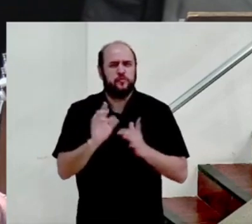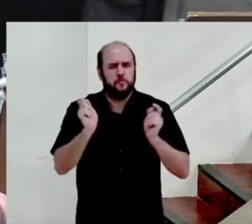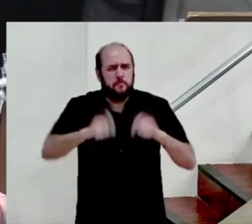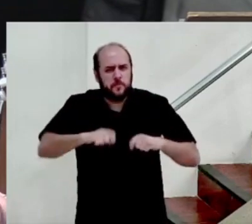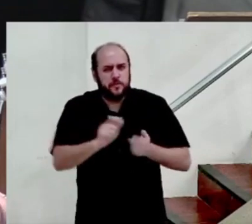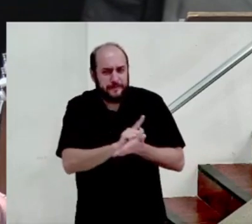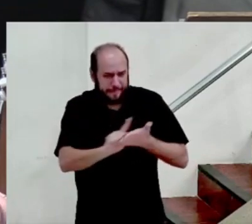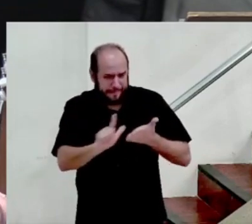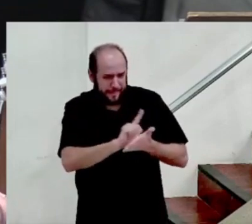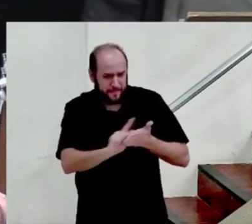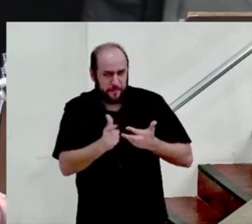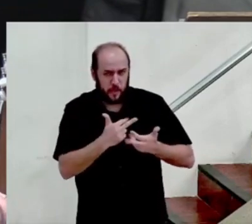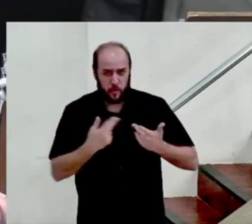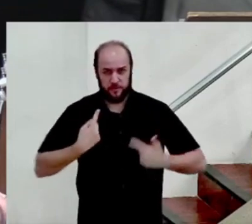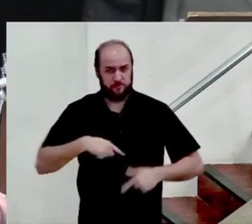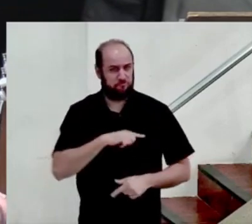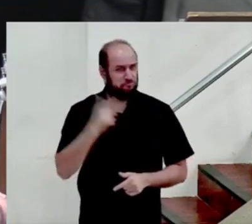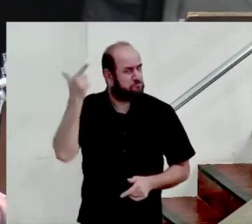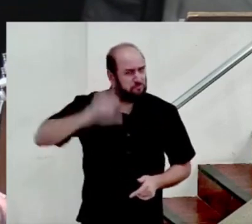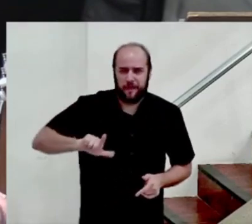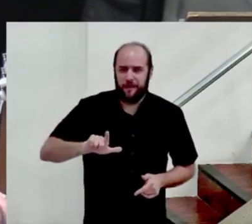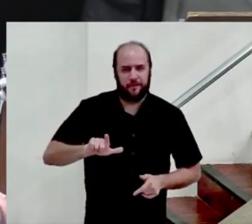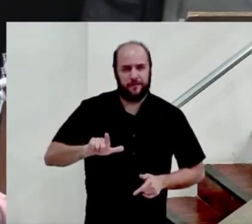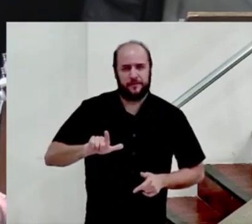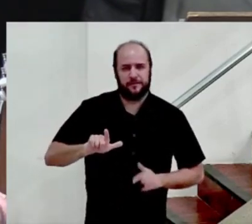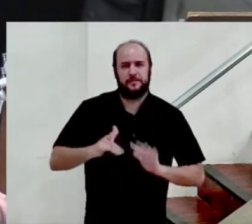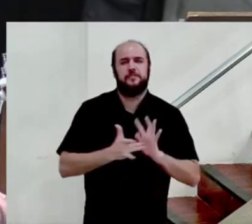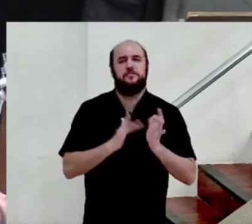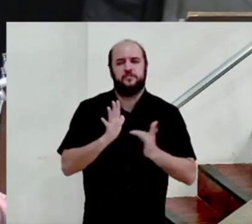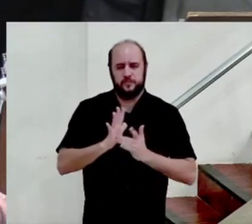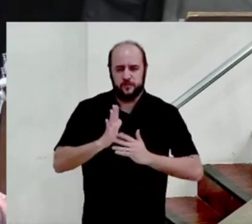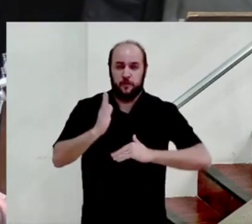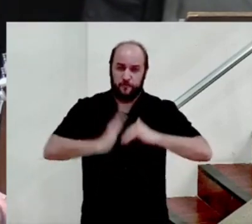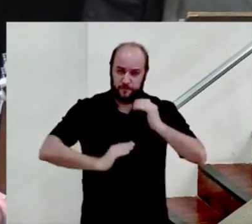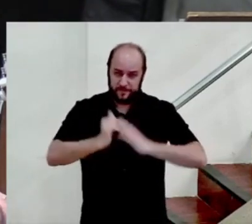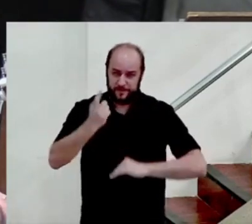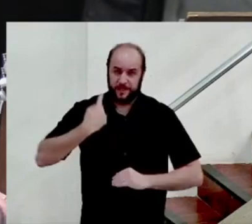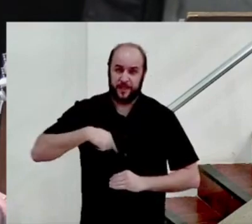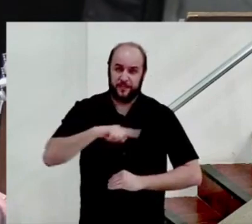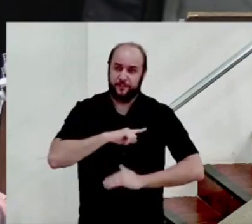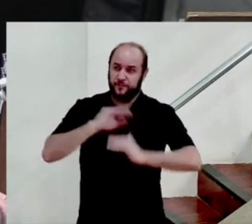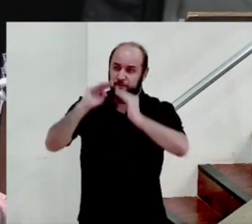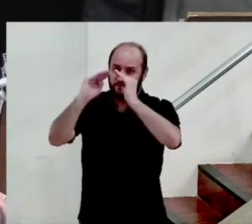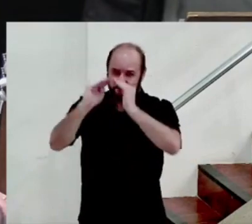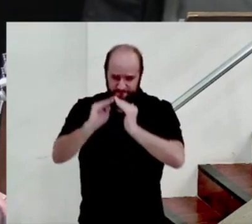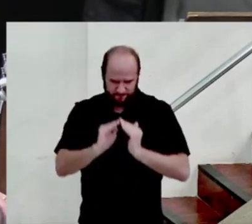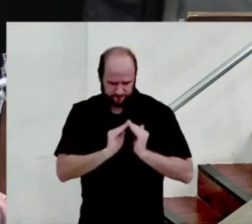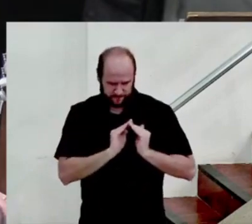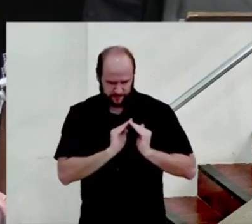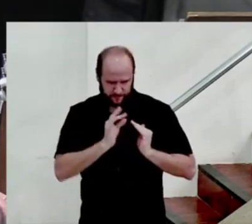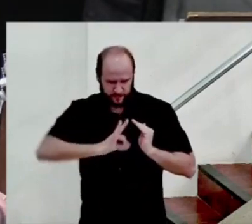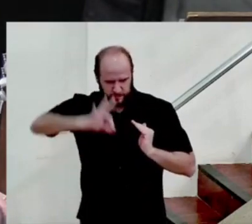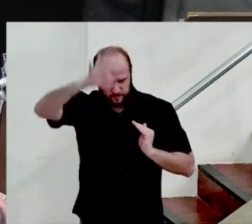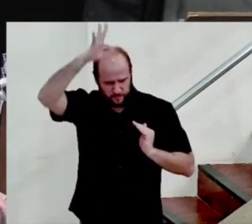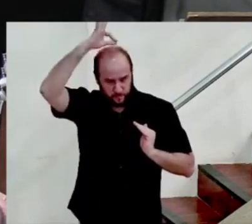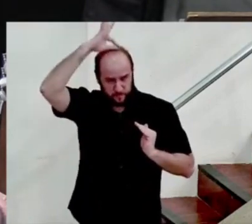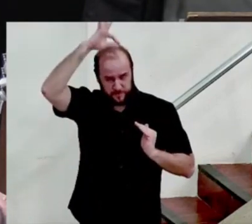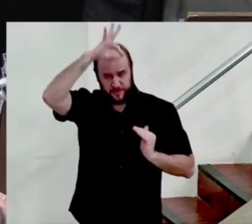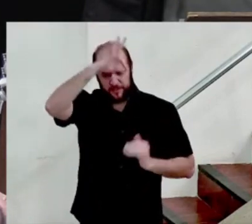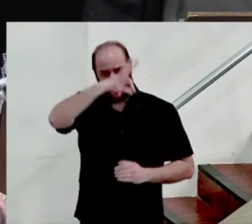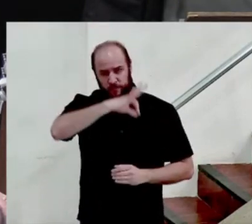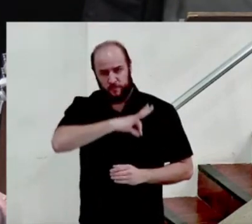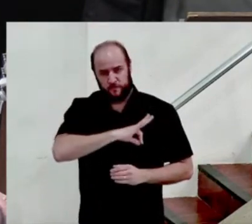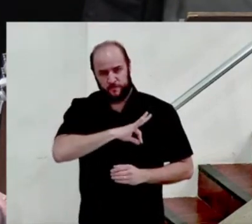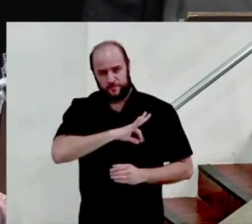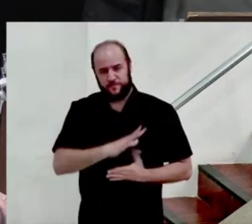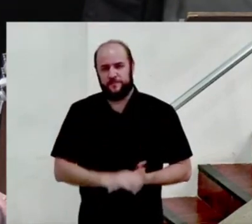não conseguimos limpar, fez também de nós habitação do seu Santo Espírito. Nós